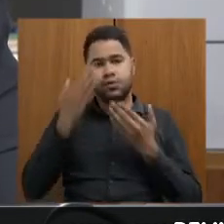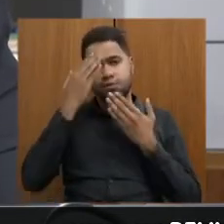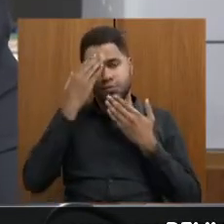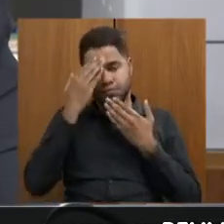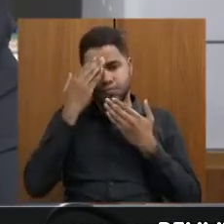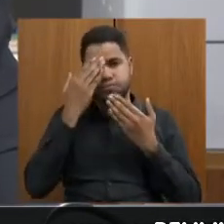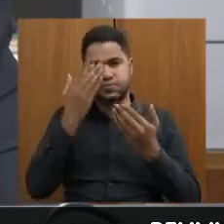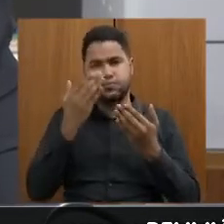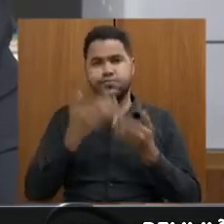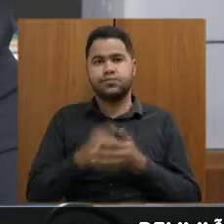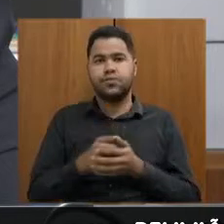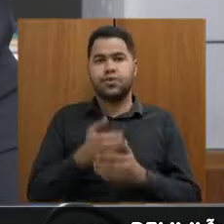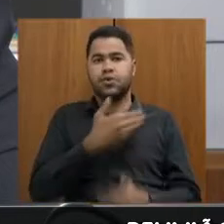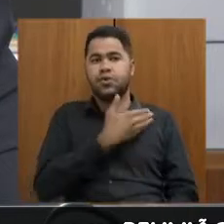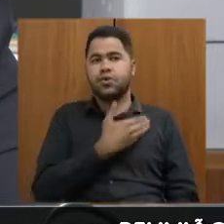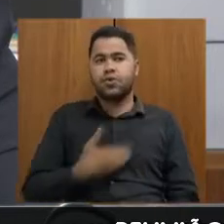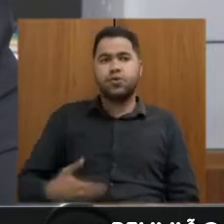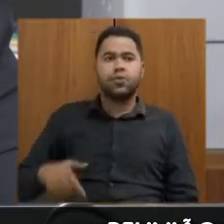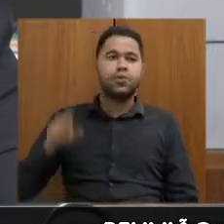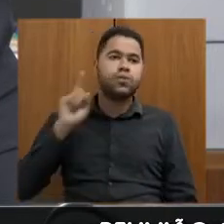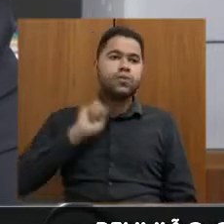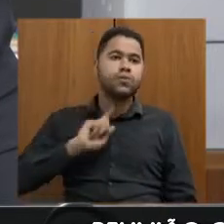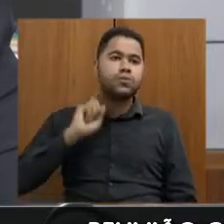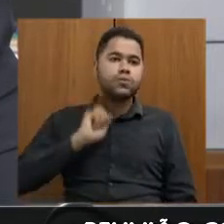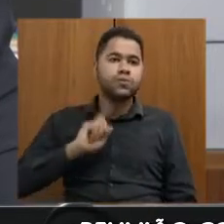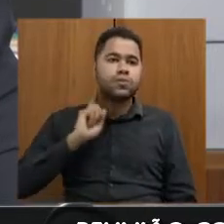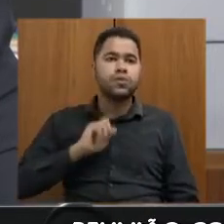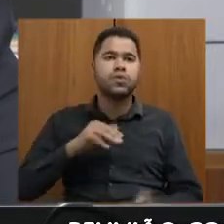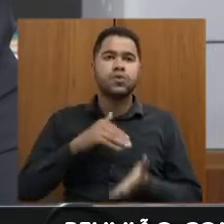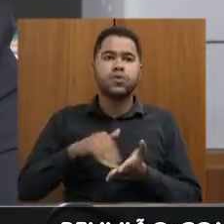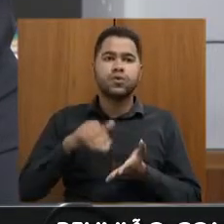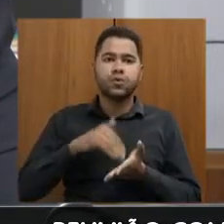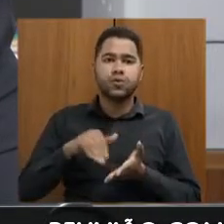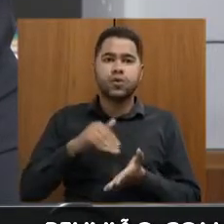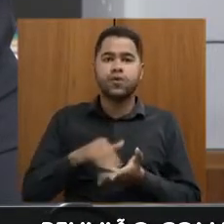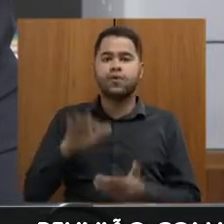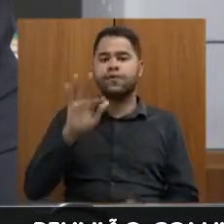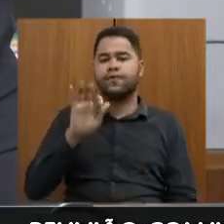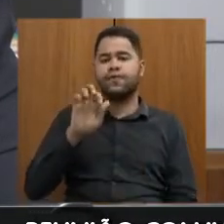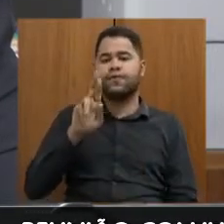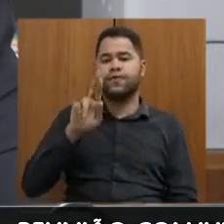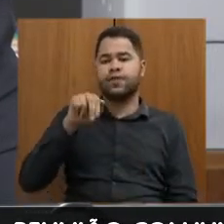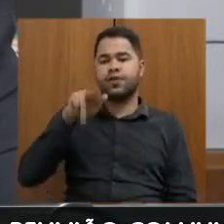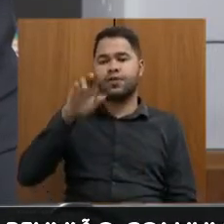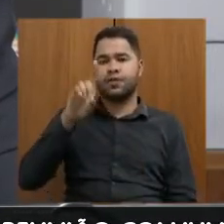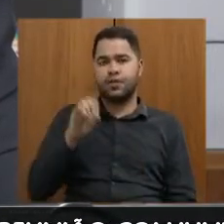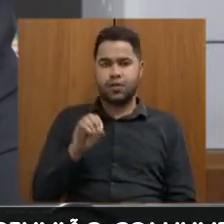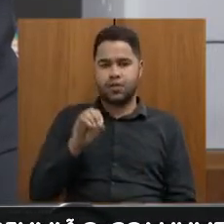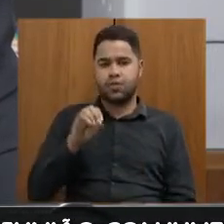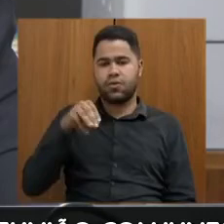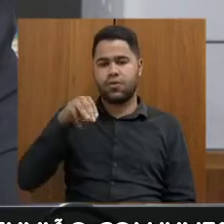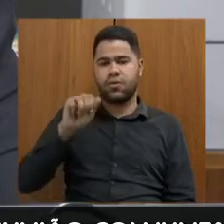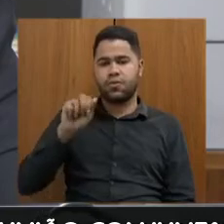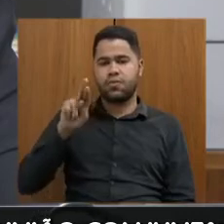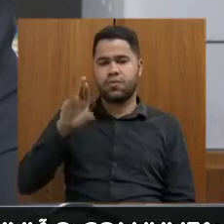agradecer né o governo de Minas o secretário Fernando marcato é